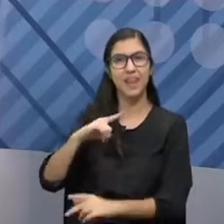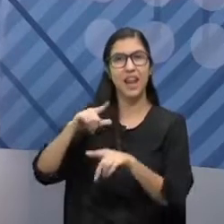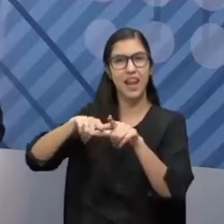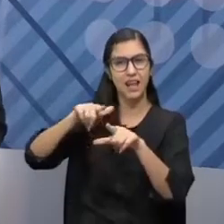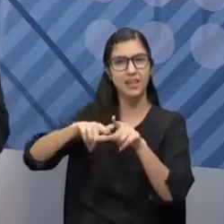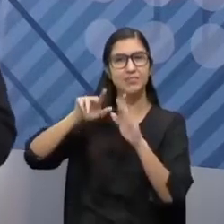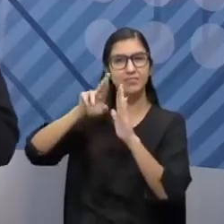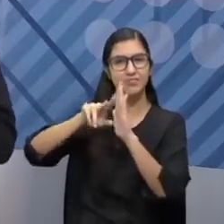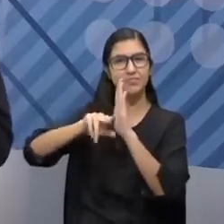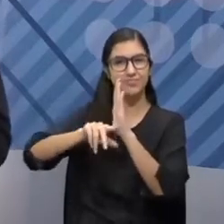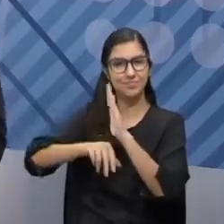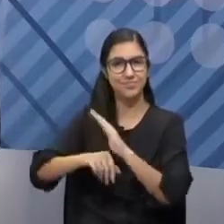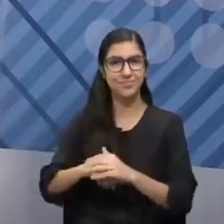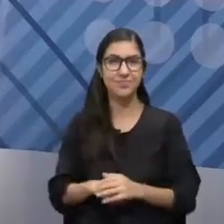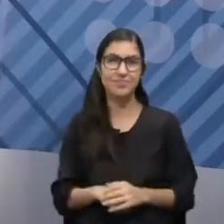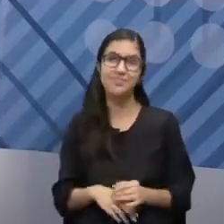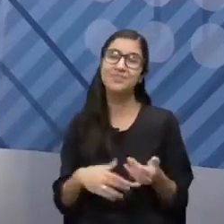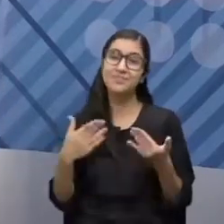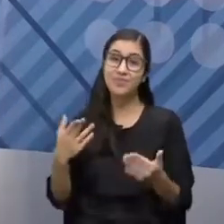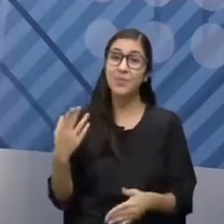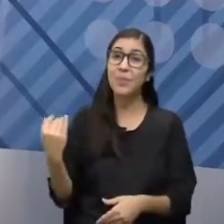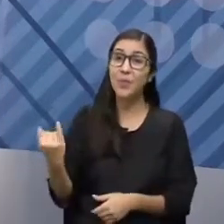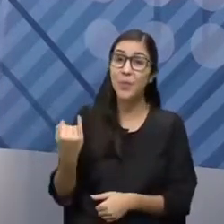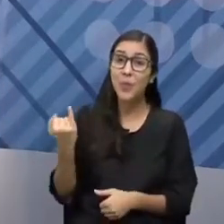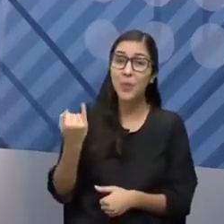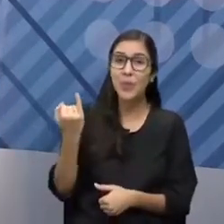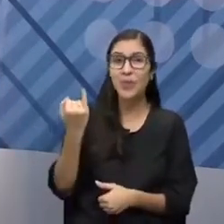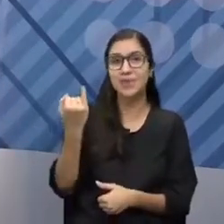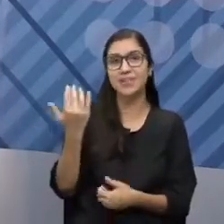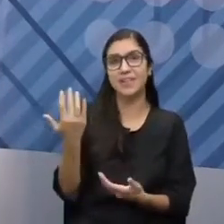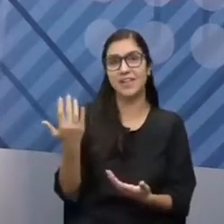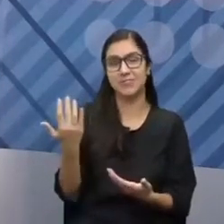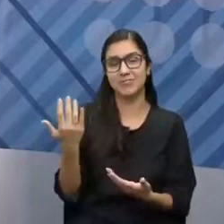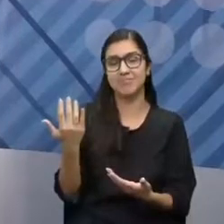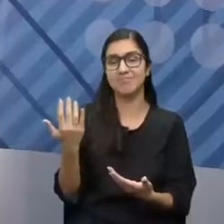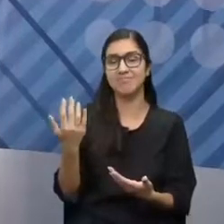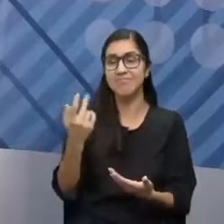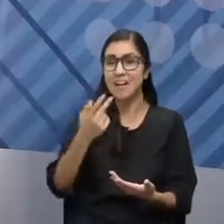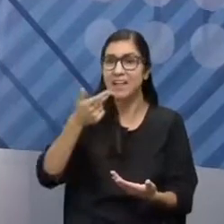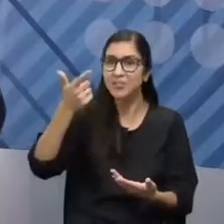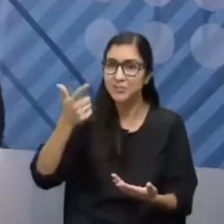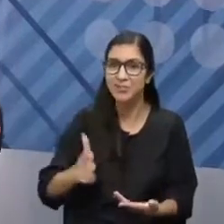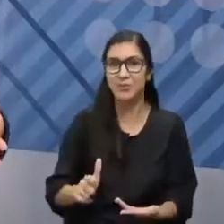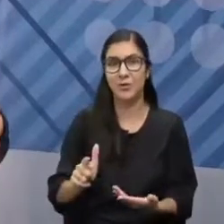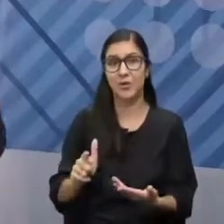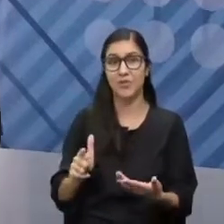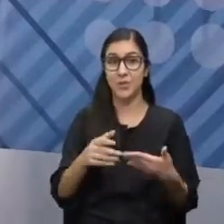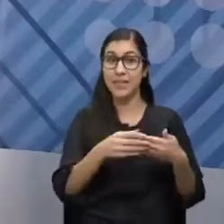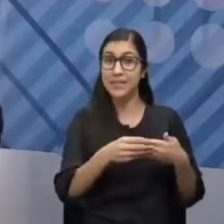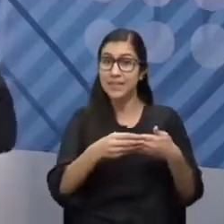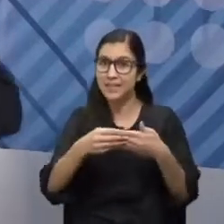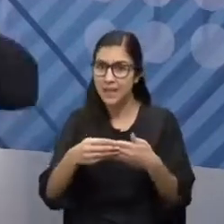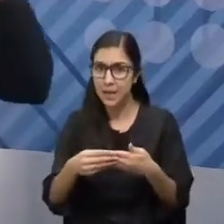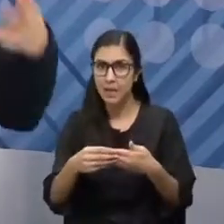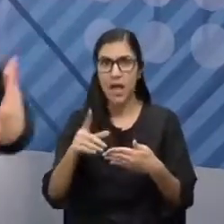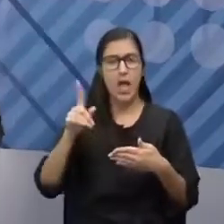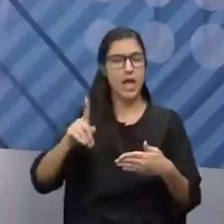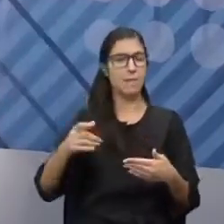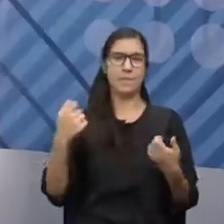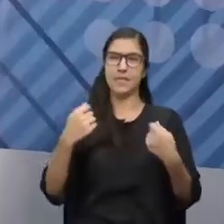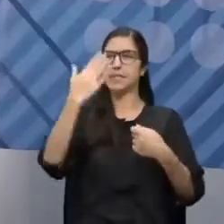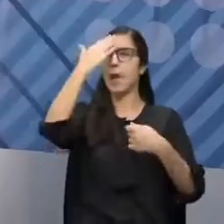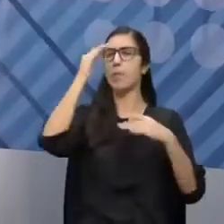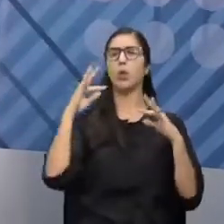diante. Então, é importante eu ressaltar que o guia intérprete, ele não tem que ser um